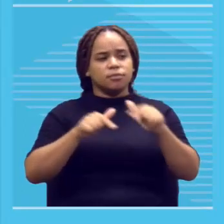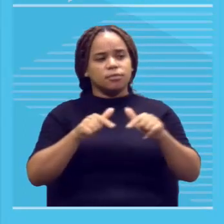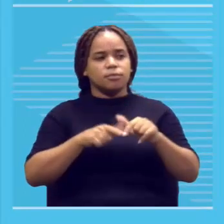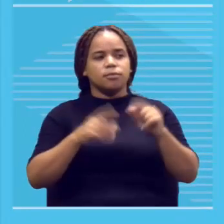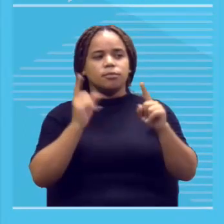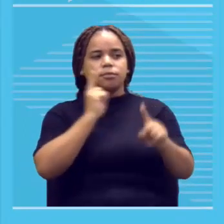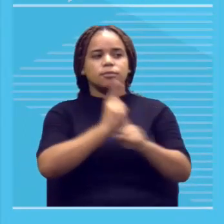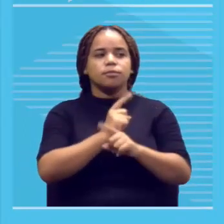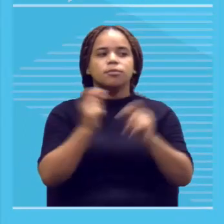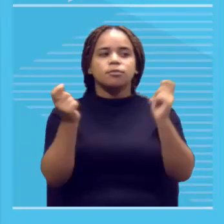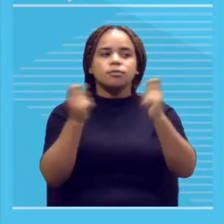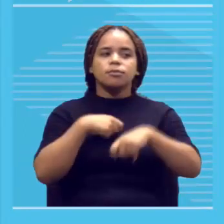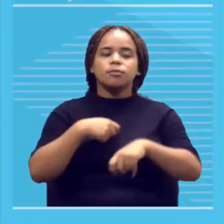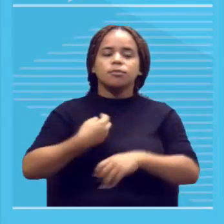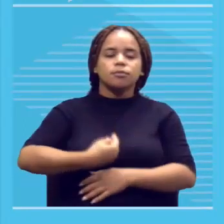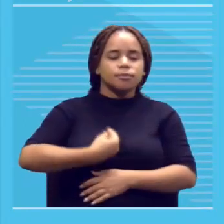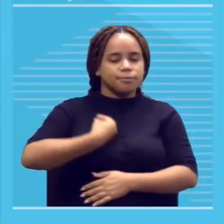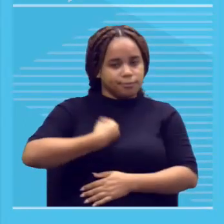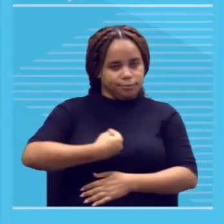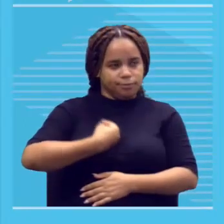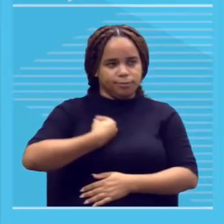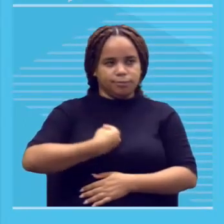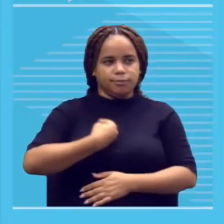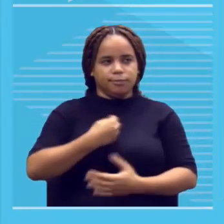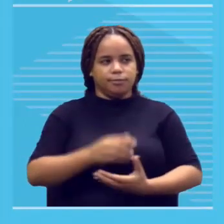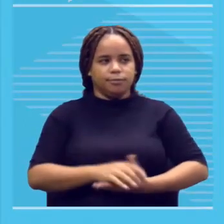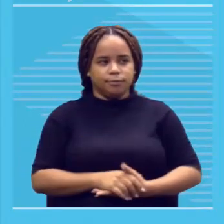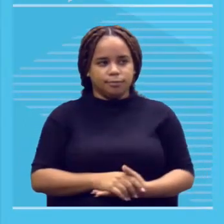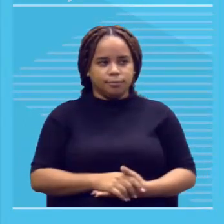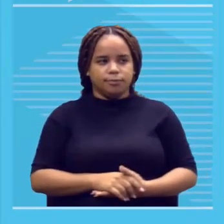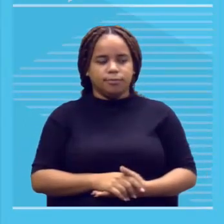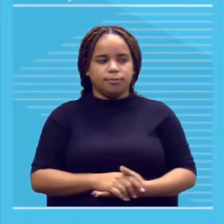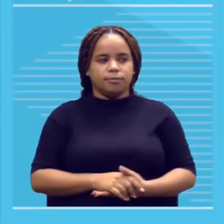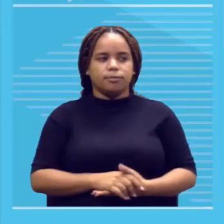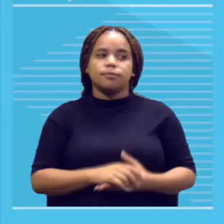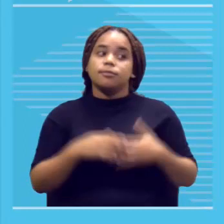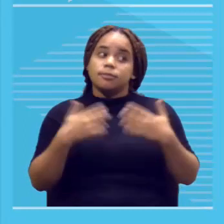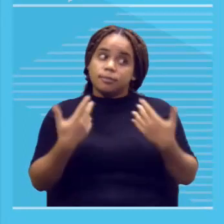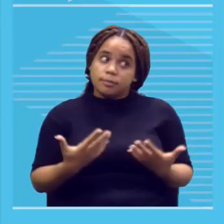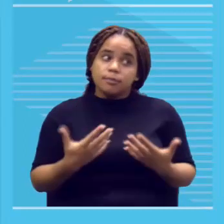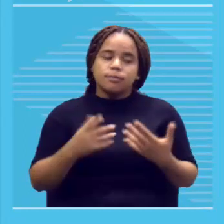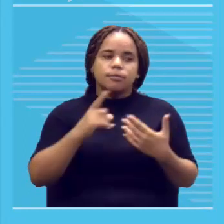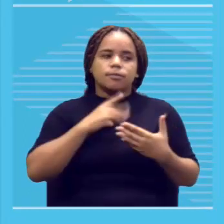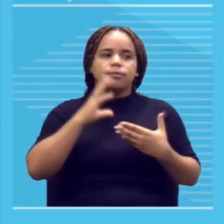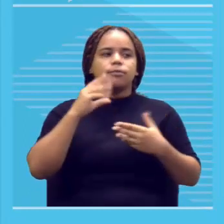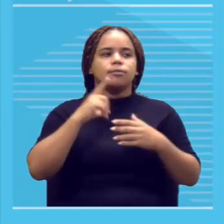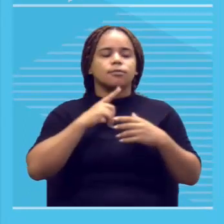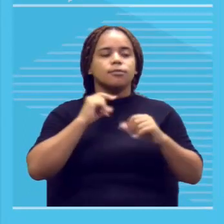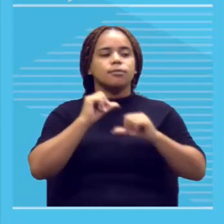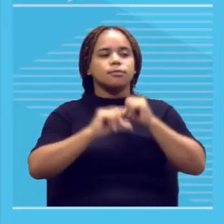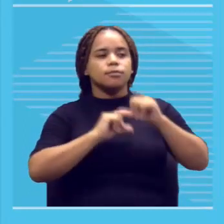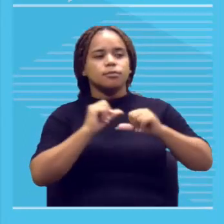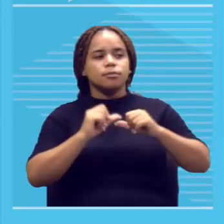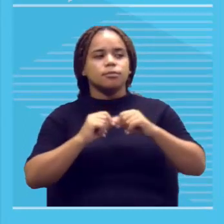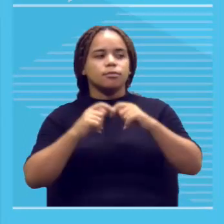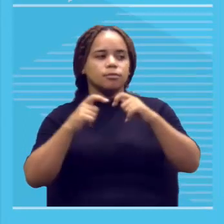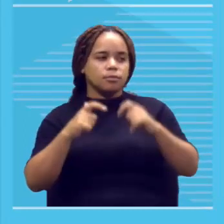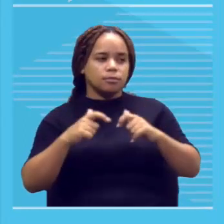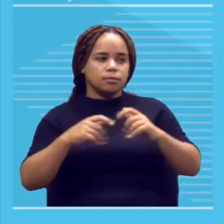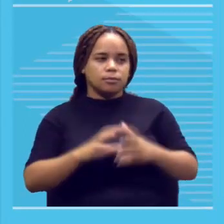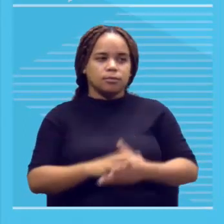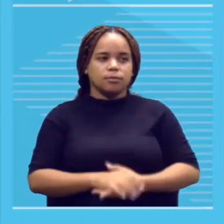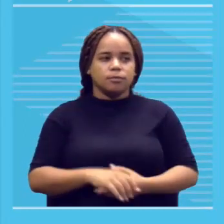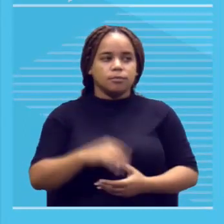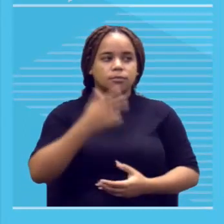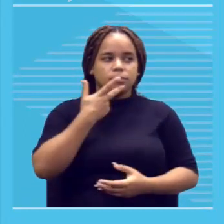que lhe proporcionasse meio de viver embora deslocando-se de sua posição